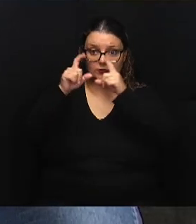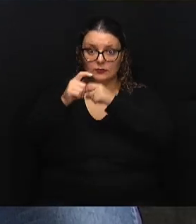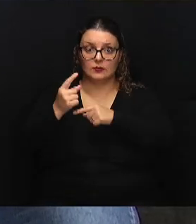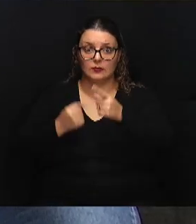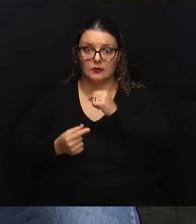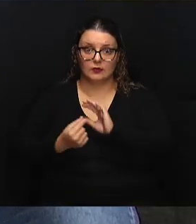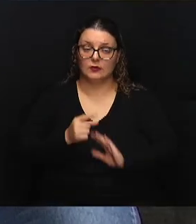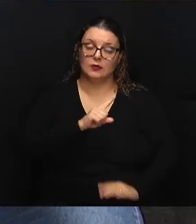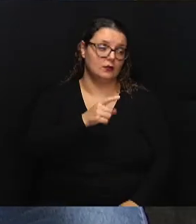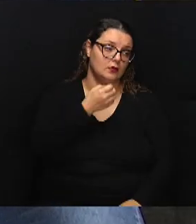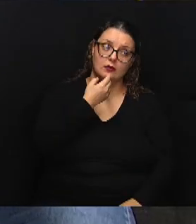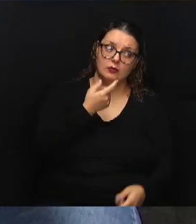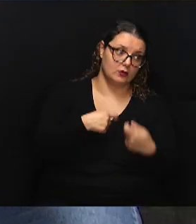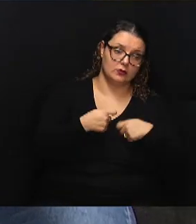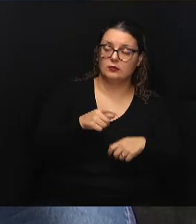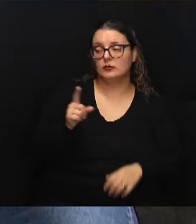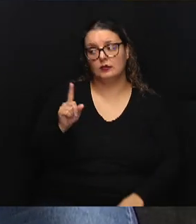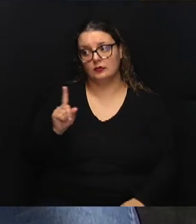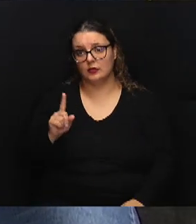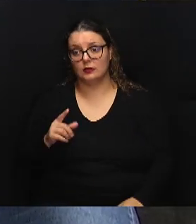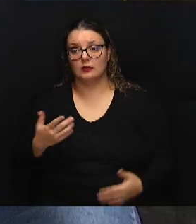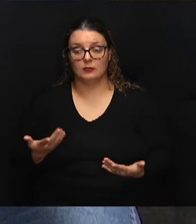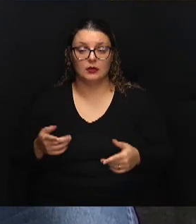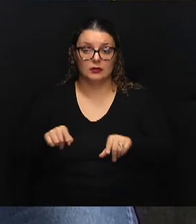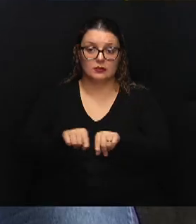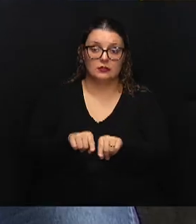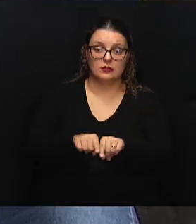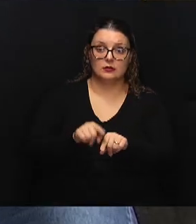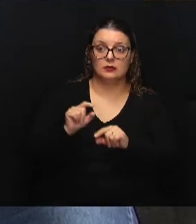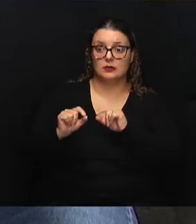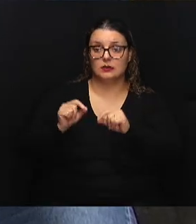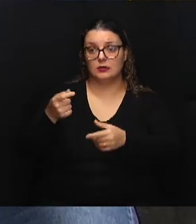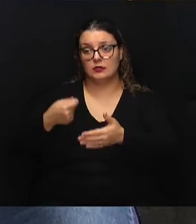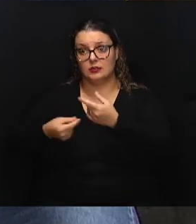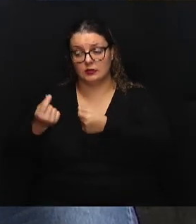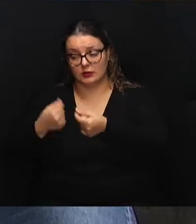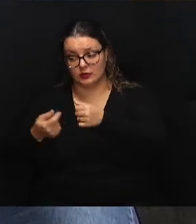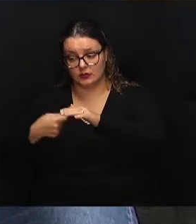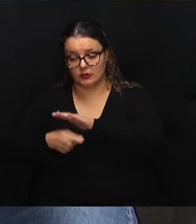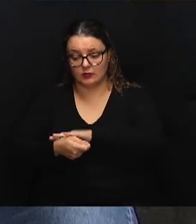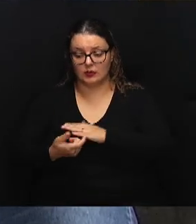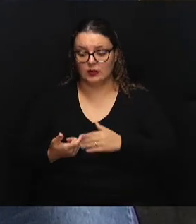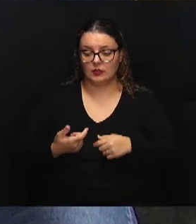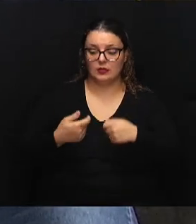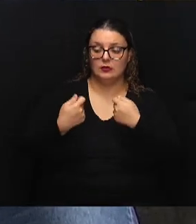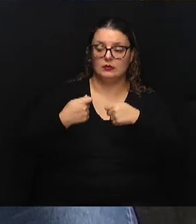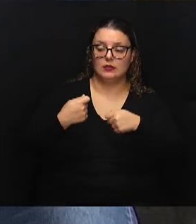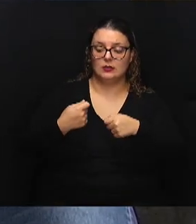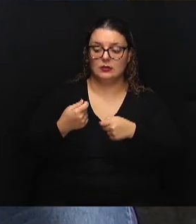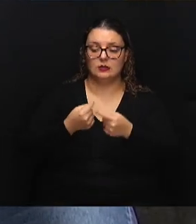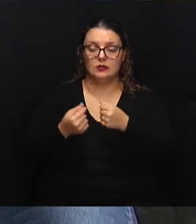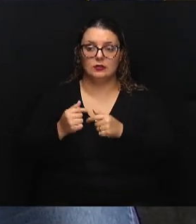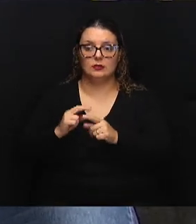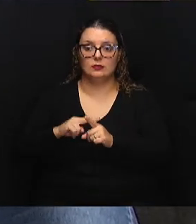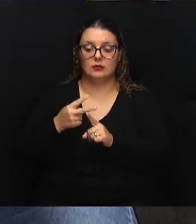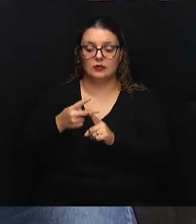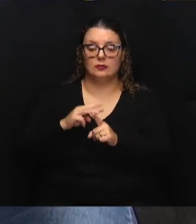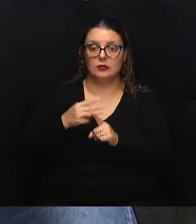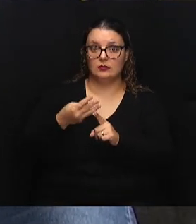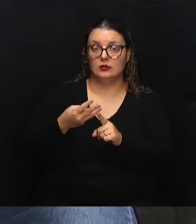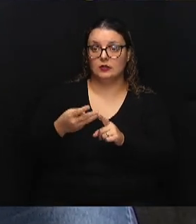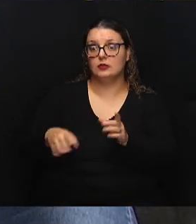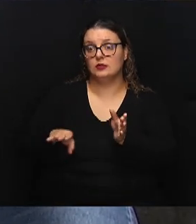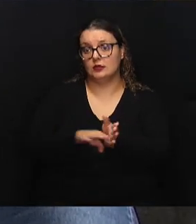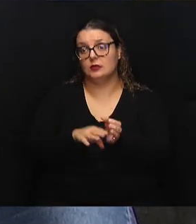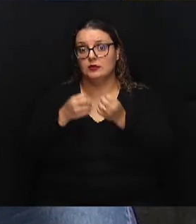Não é bom negócio, né, Alex? Não é bom negócio. Mas, por outro lado, quem investe, quem precisa fazer o seu dinheiro multiplicar, está vendo uma época muito